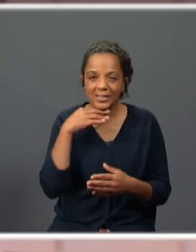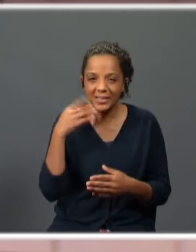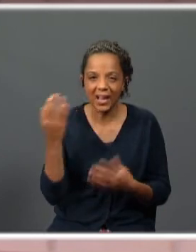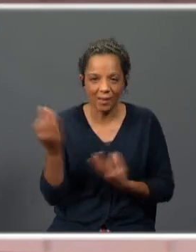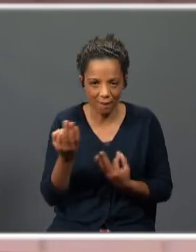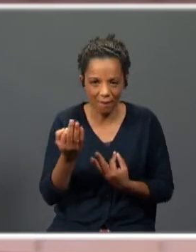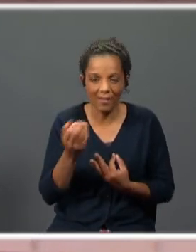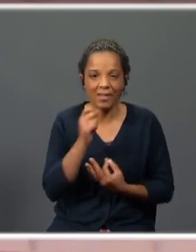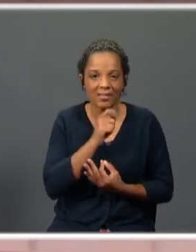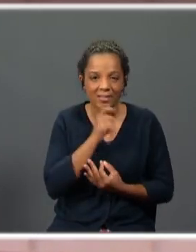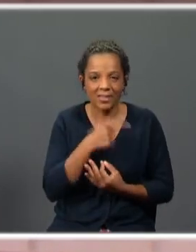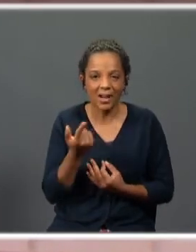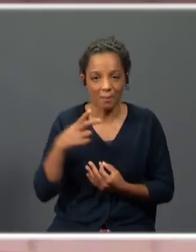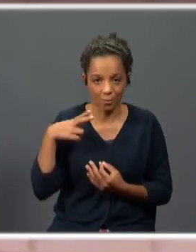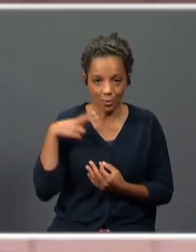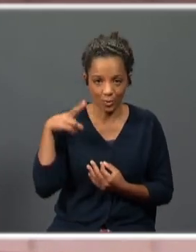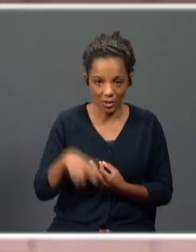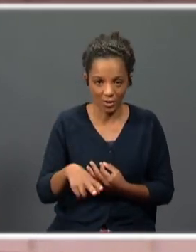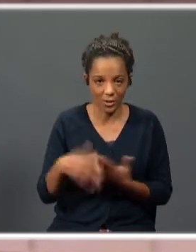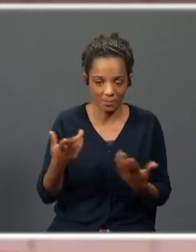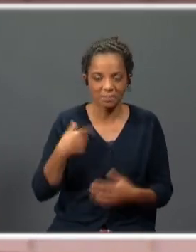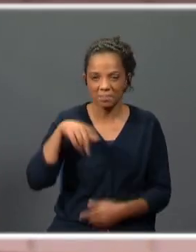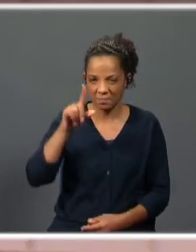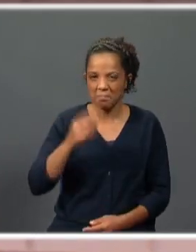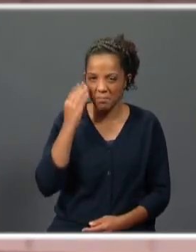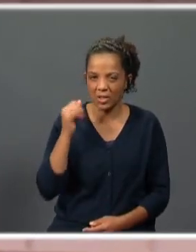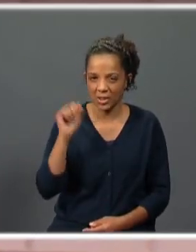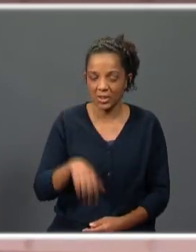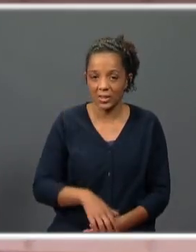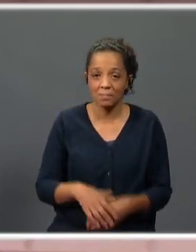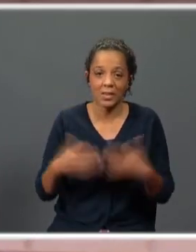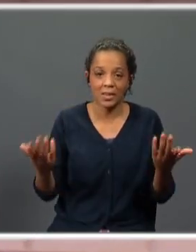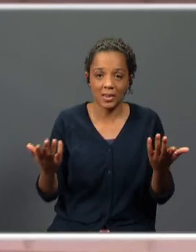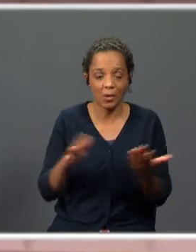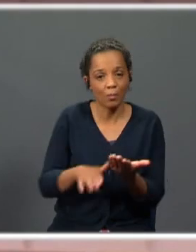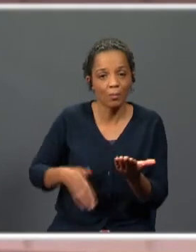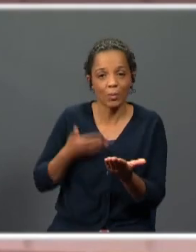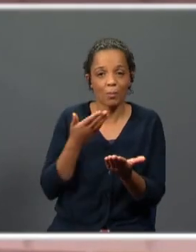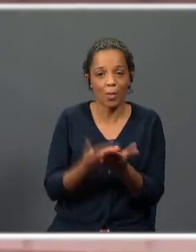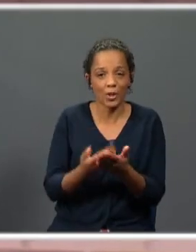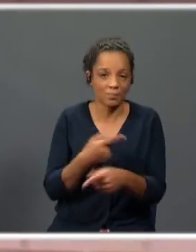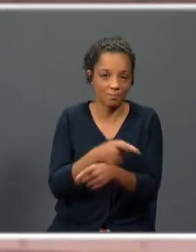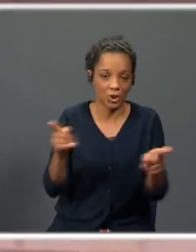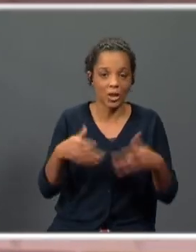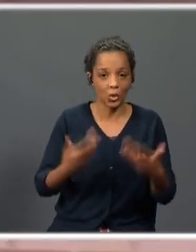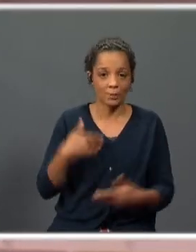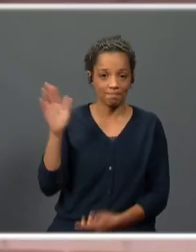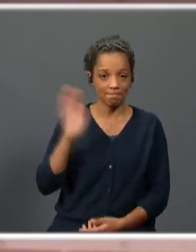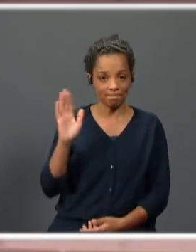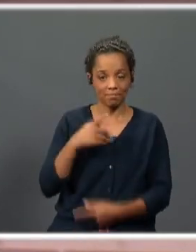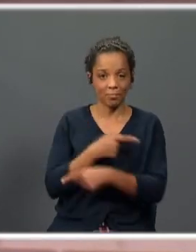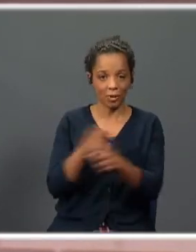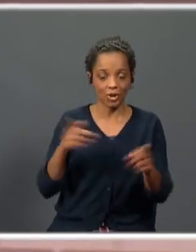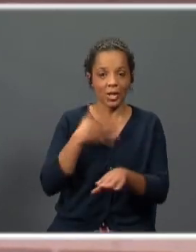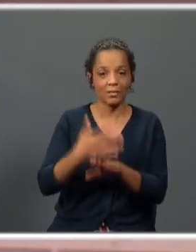mais divertida de podermos fazer português? Eu também achei que sim. Por isso deixo-vos esta sugestão. E agora vou despedir-me de